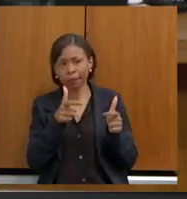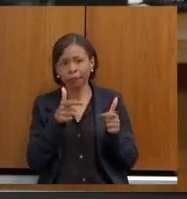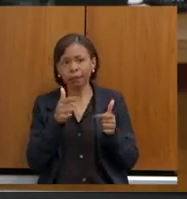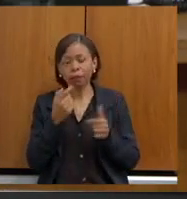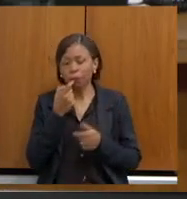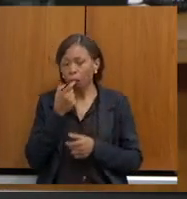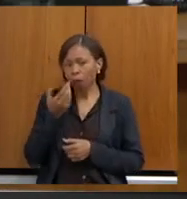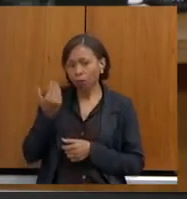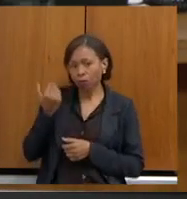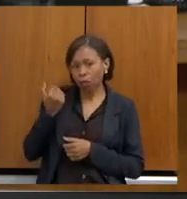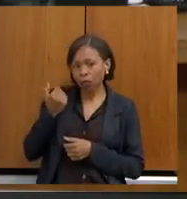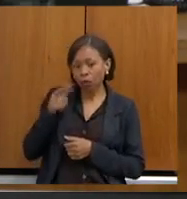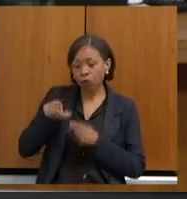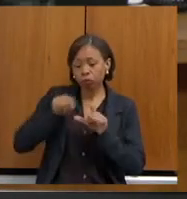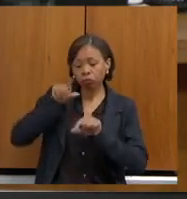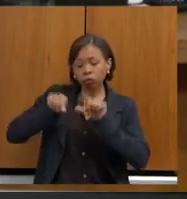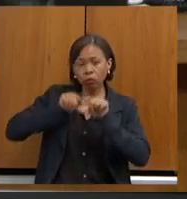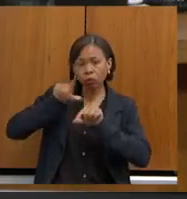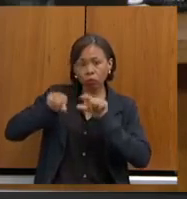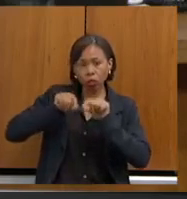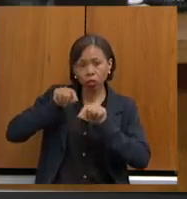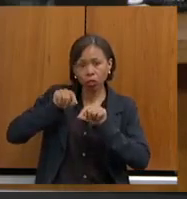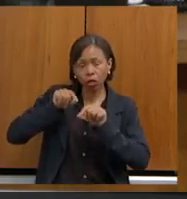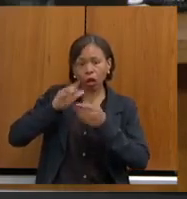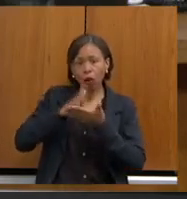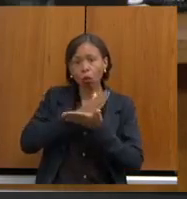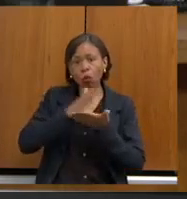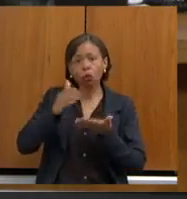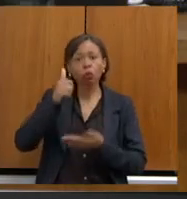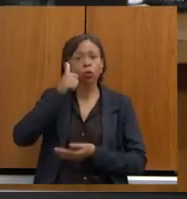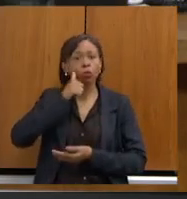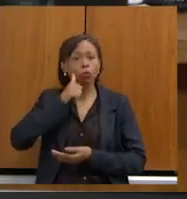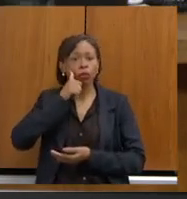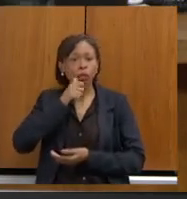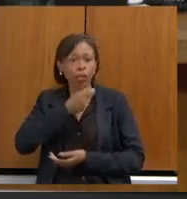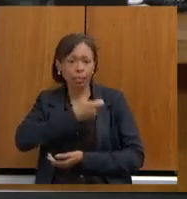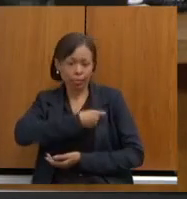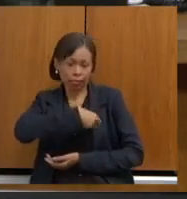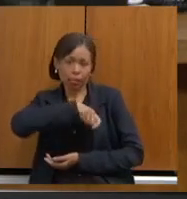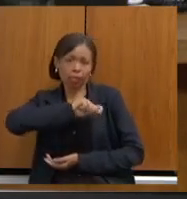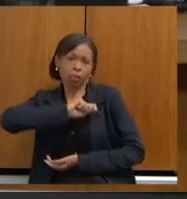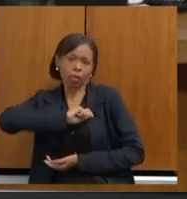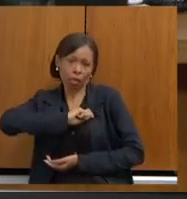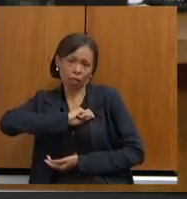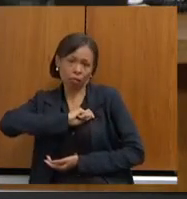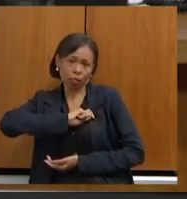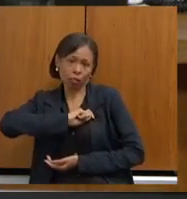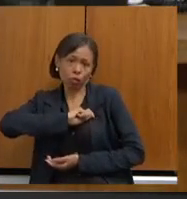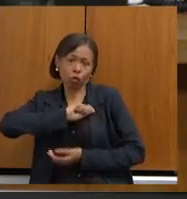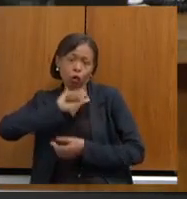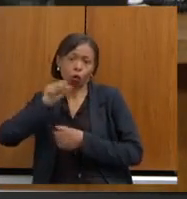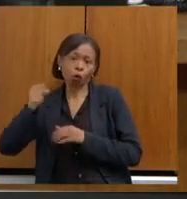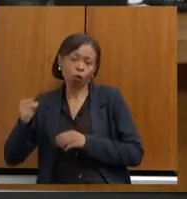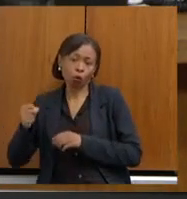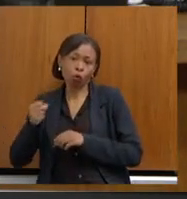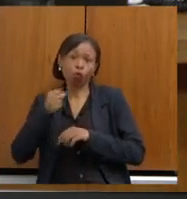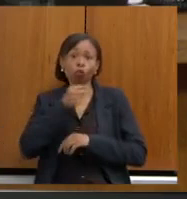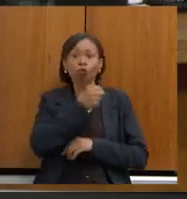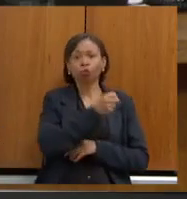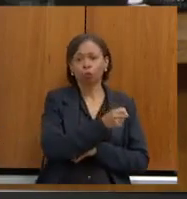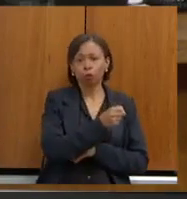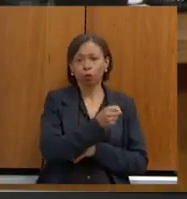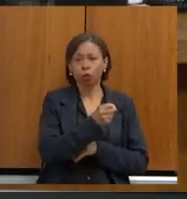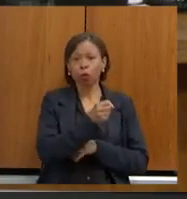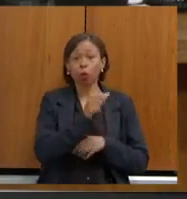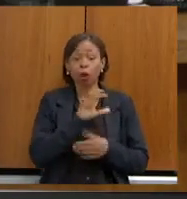seletivo onde algumas delegadas foram para unidades de mulheres este processo de